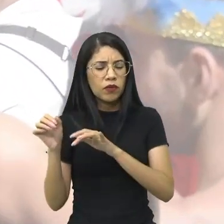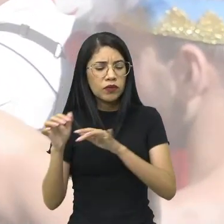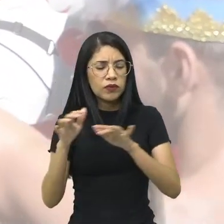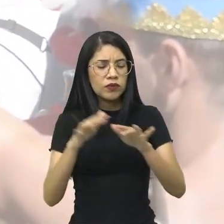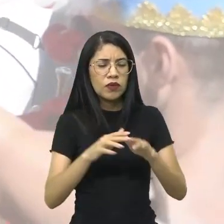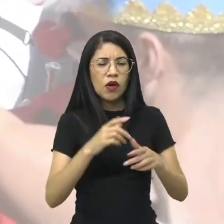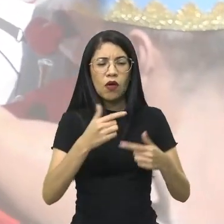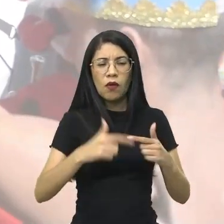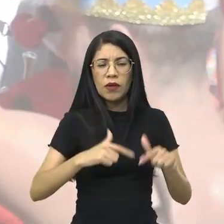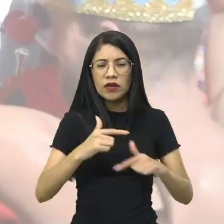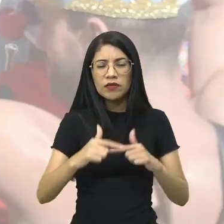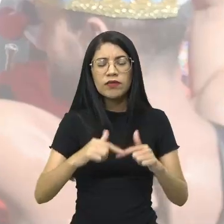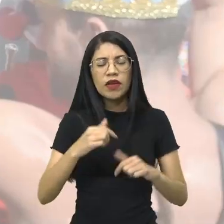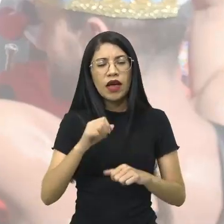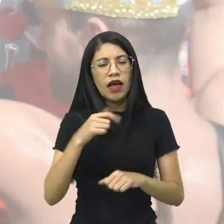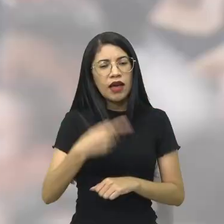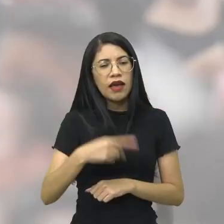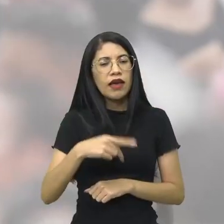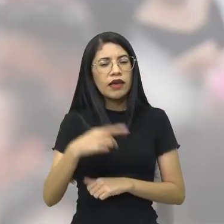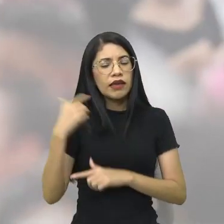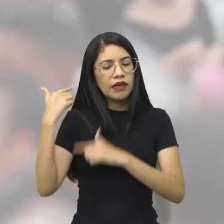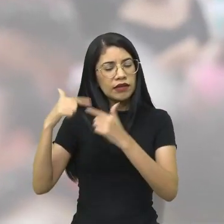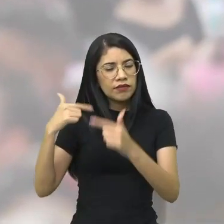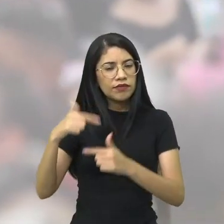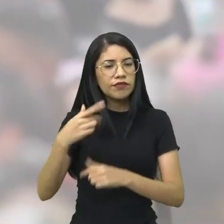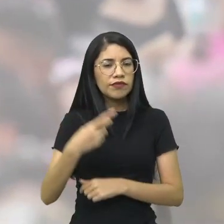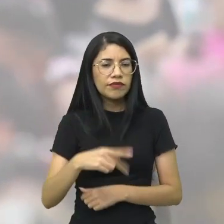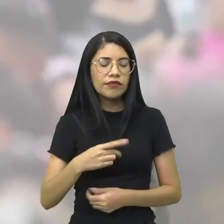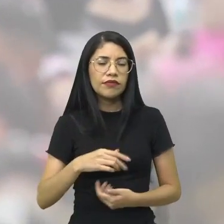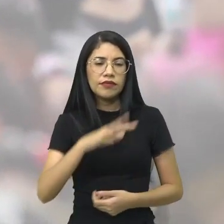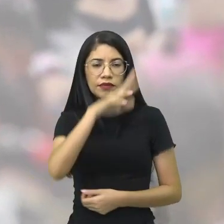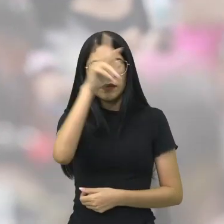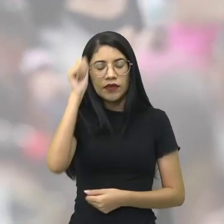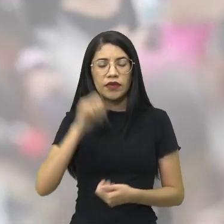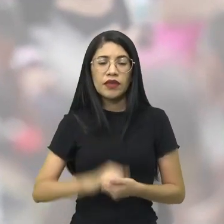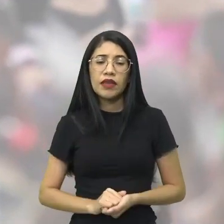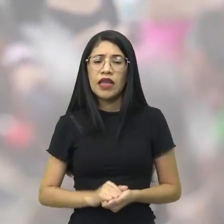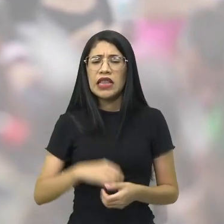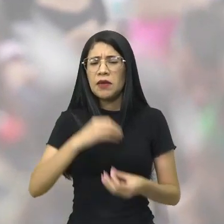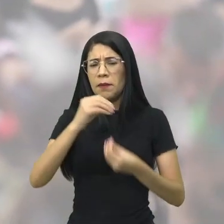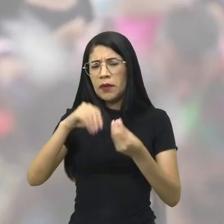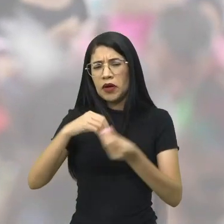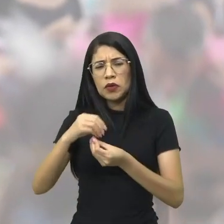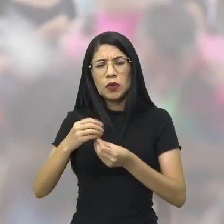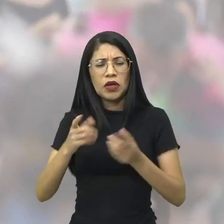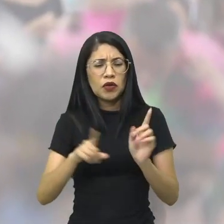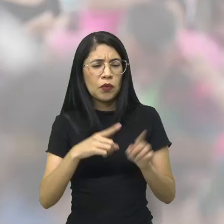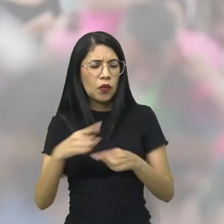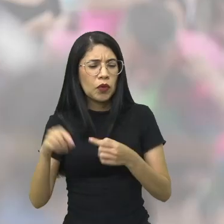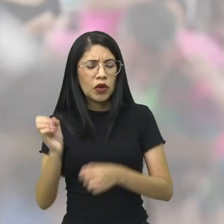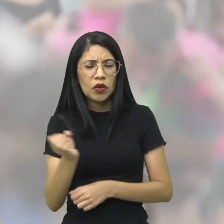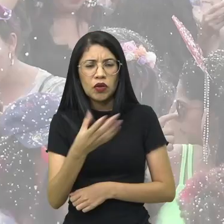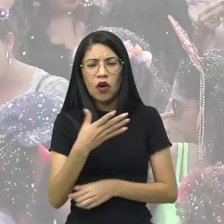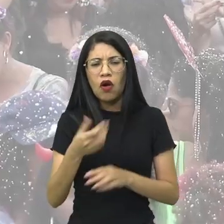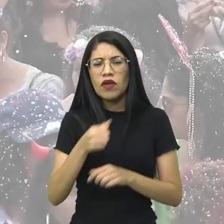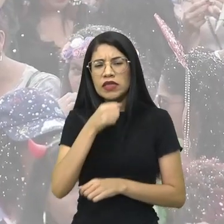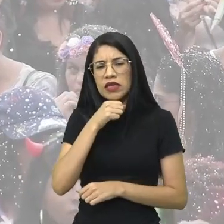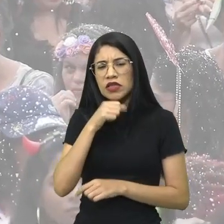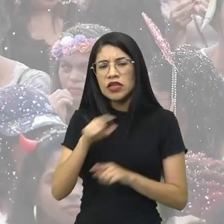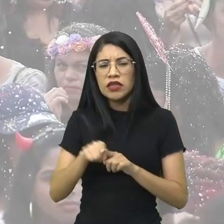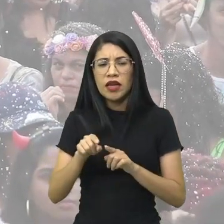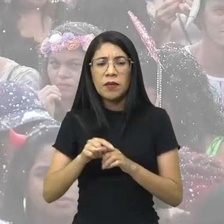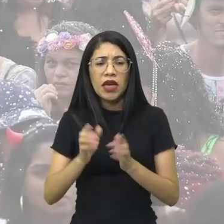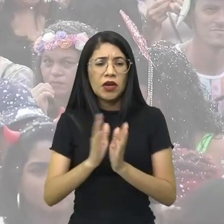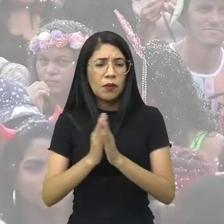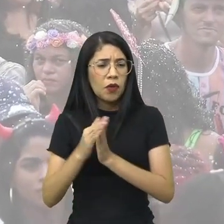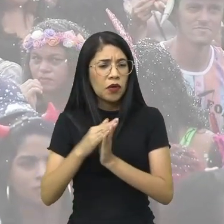do carnaval de rua na capital amazonense. Sempre irreverente, o evento mistura marchinhas com músicas da atualidade e imensos bonecos ao estilo